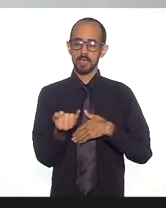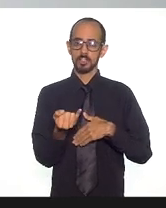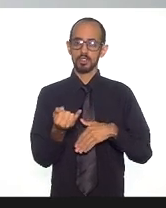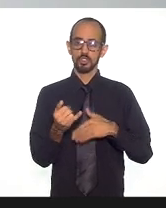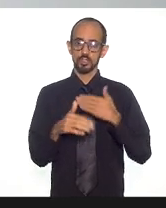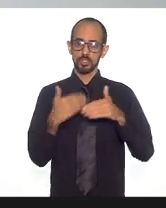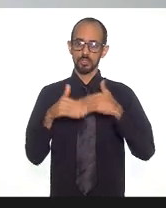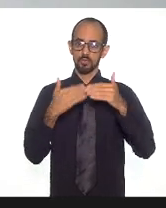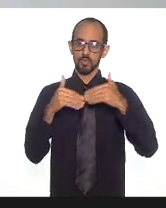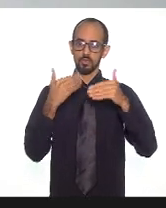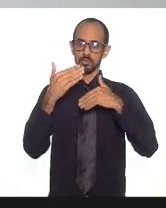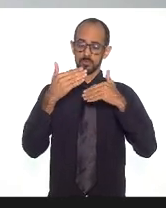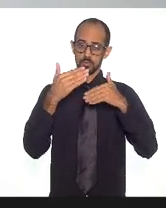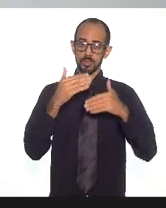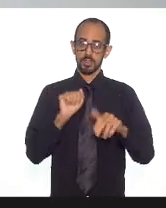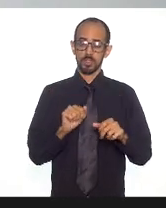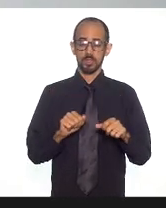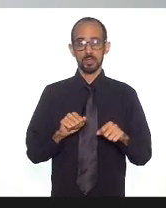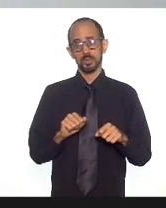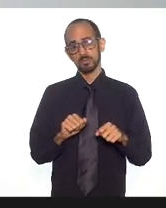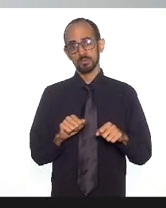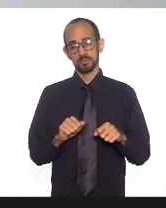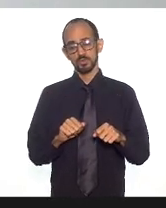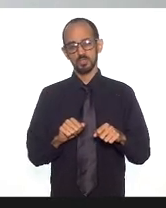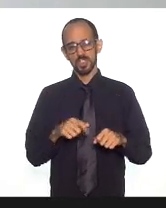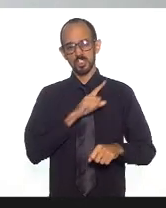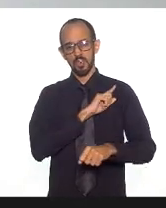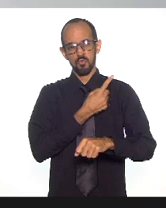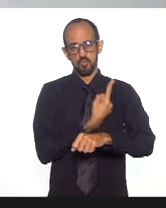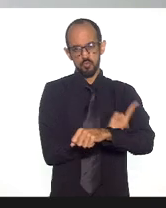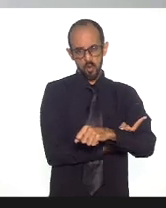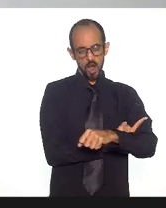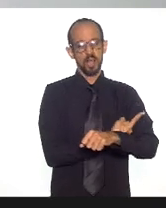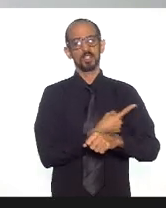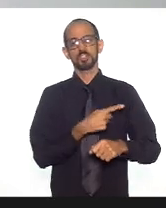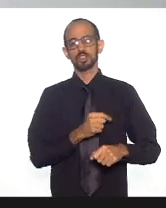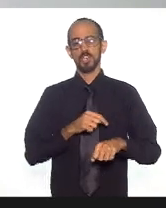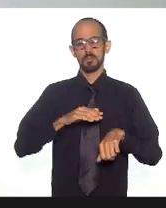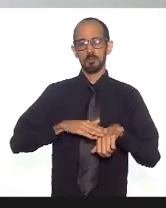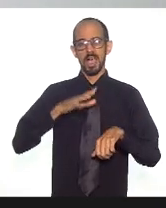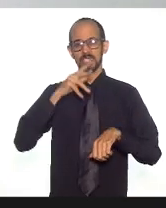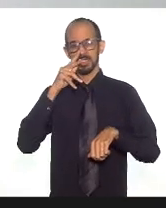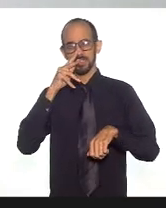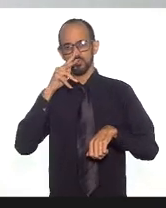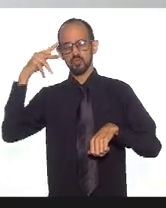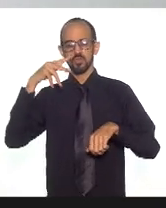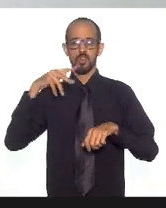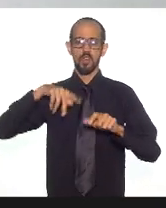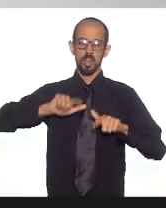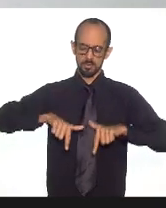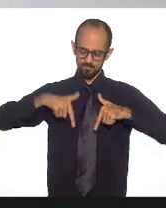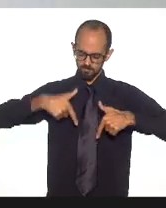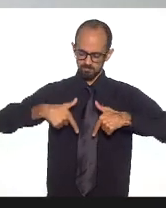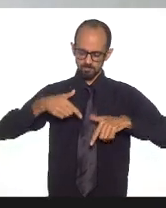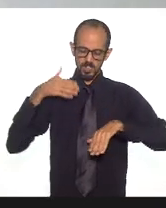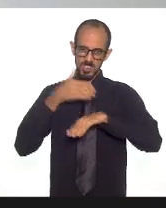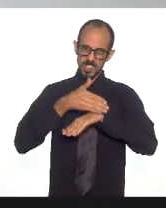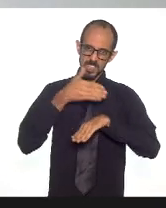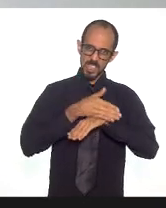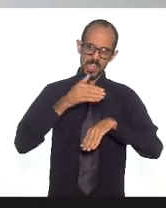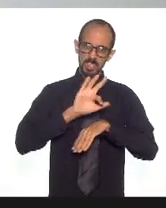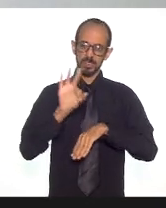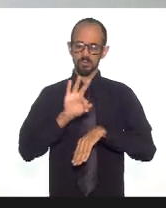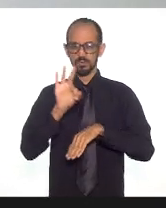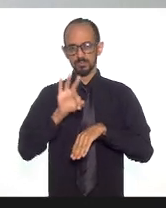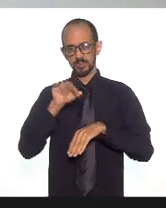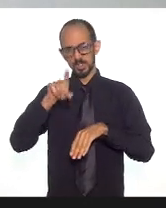desenvolvido pela Fundação CCR seja ainda mais forte, seja ainda mais vigoroso, tenha um alcance ainda maior, como as universidades, que são